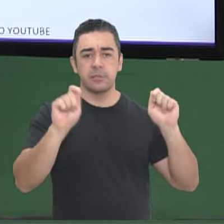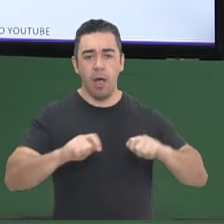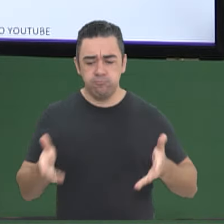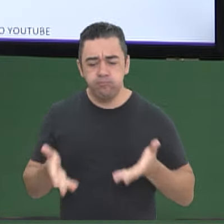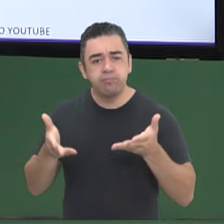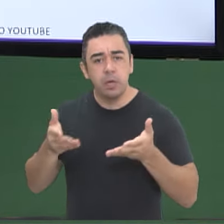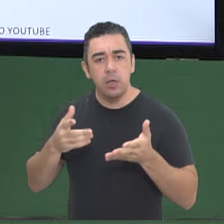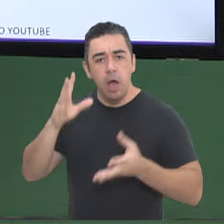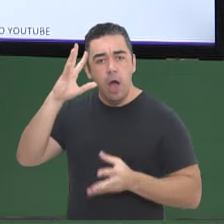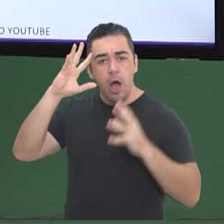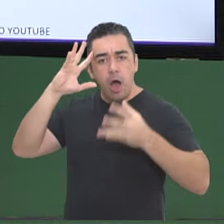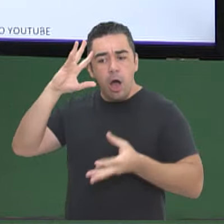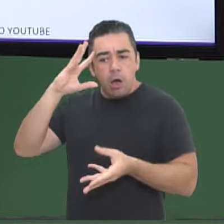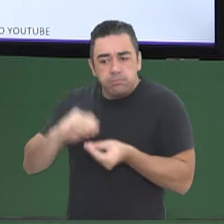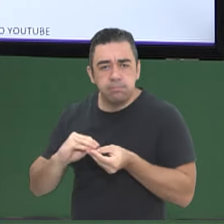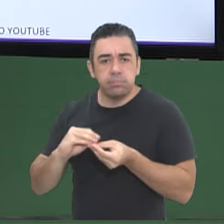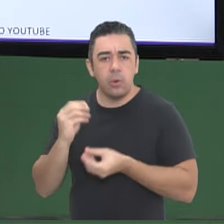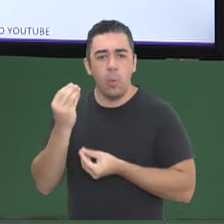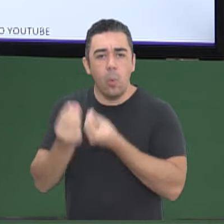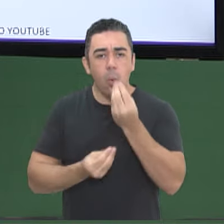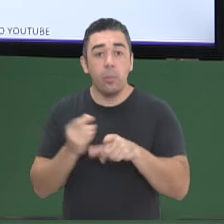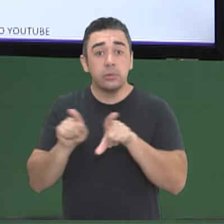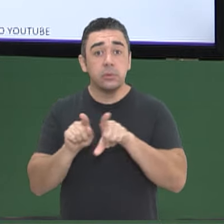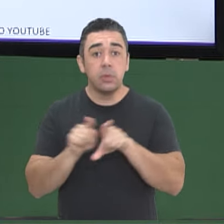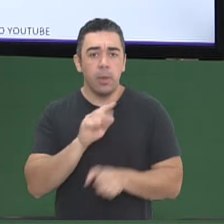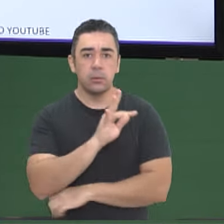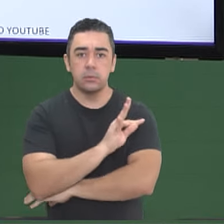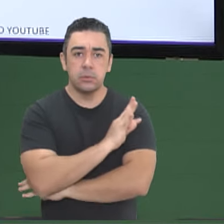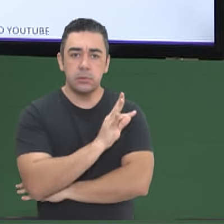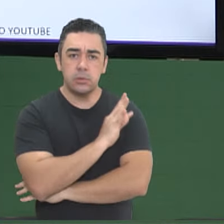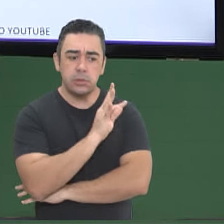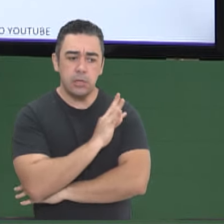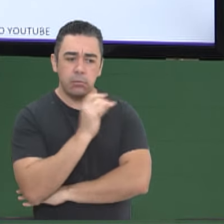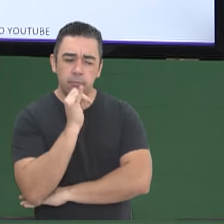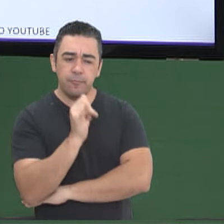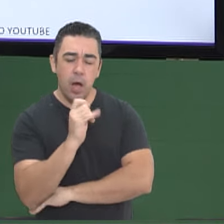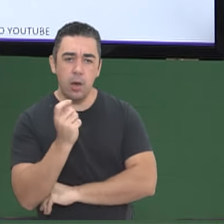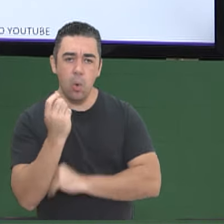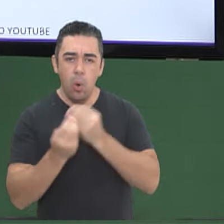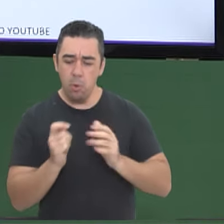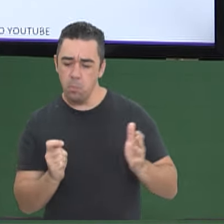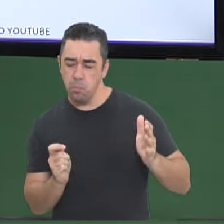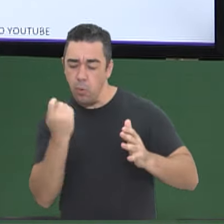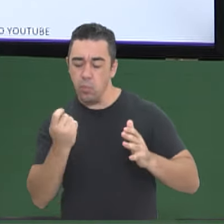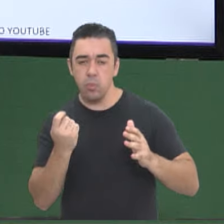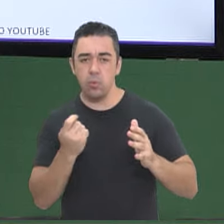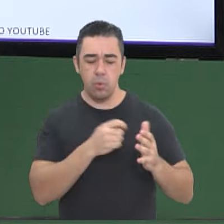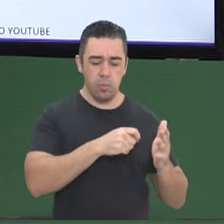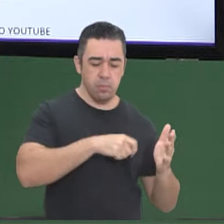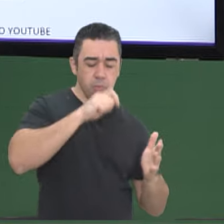compreenda quais os gestos técnicos e o efeito que a gente quer dar nas nossas jogadas. Beleza?